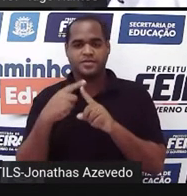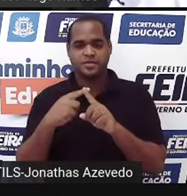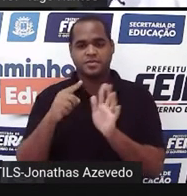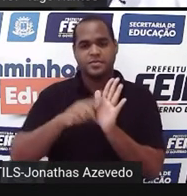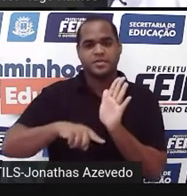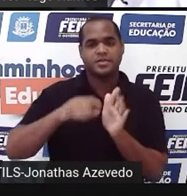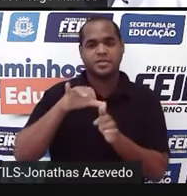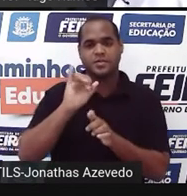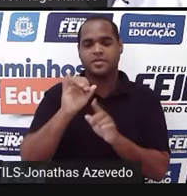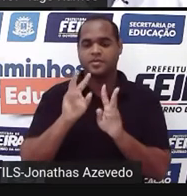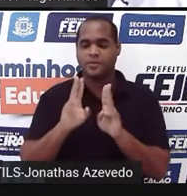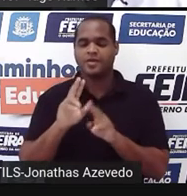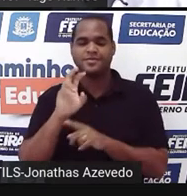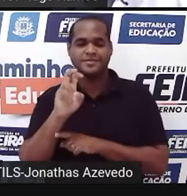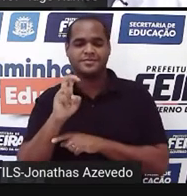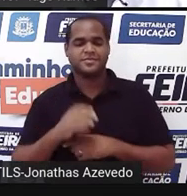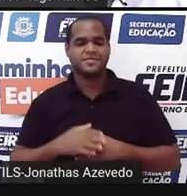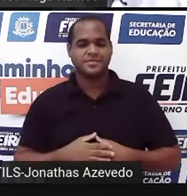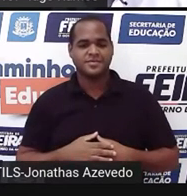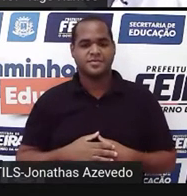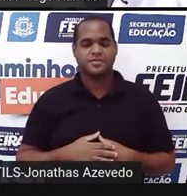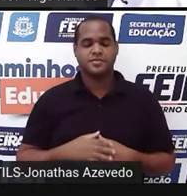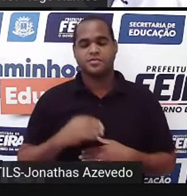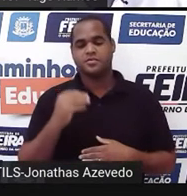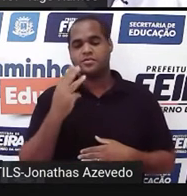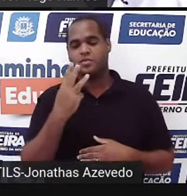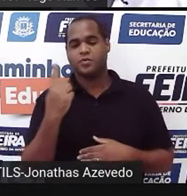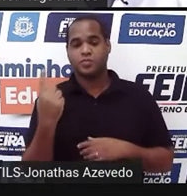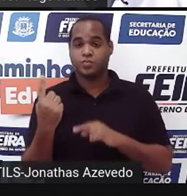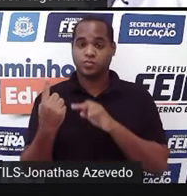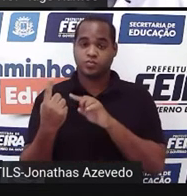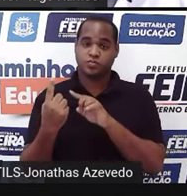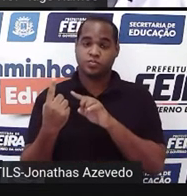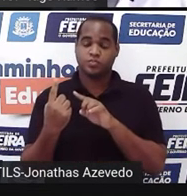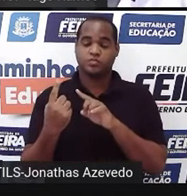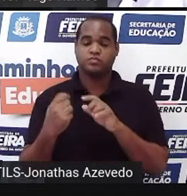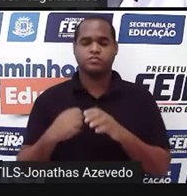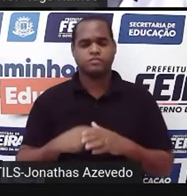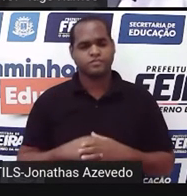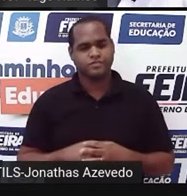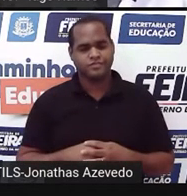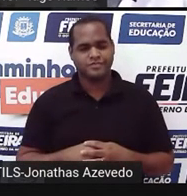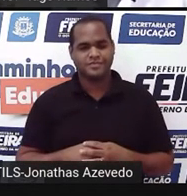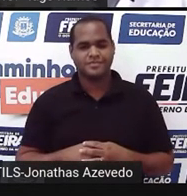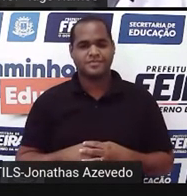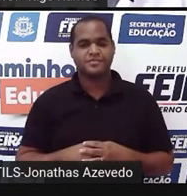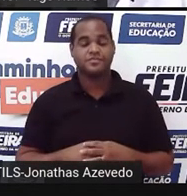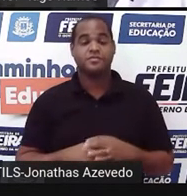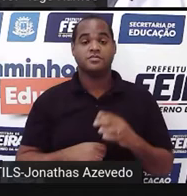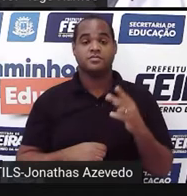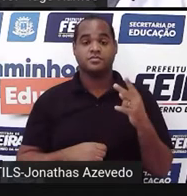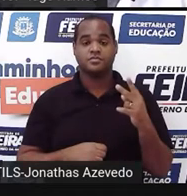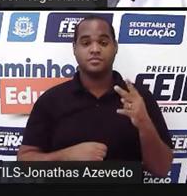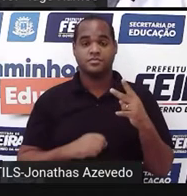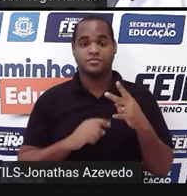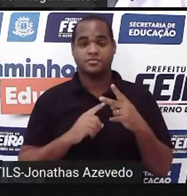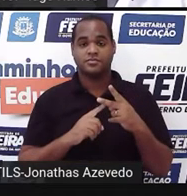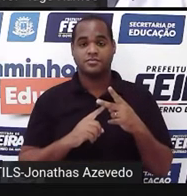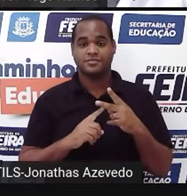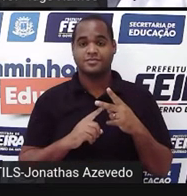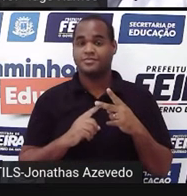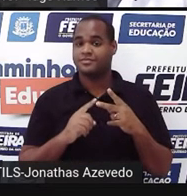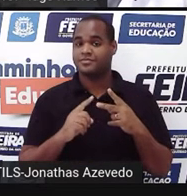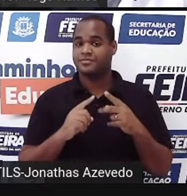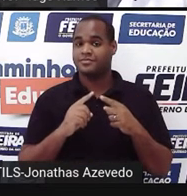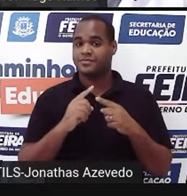menos y = 5 é o parque está na letra A 31 onde